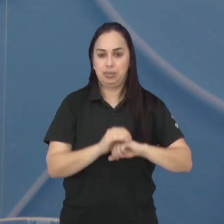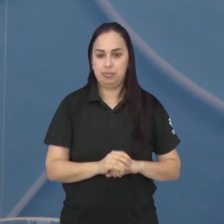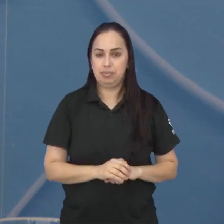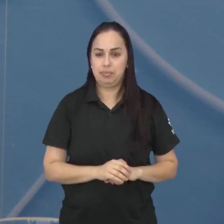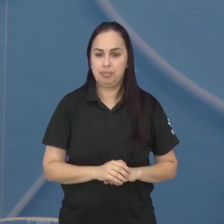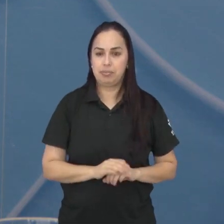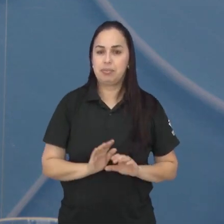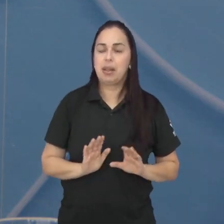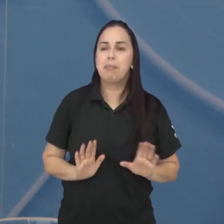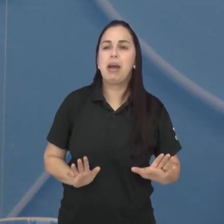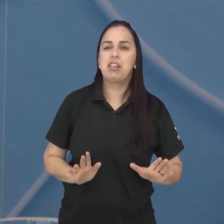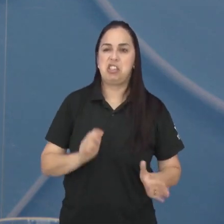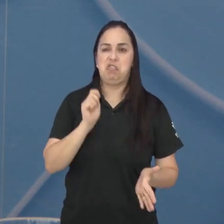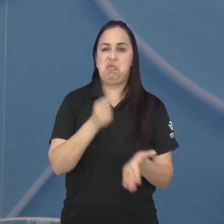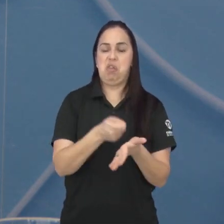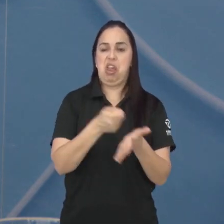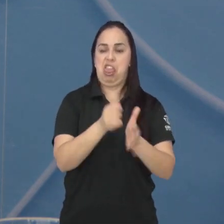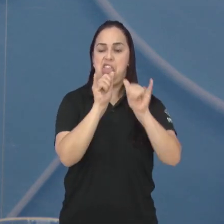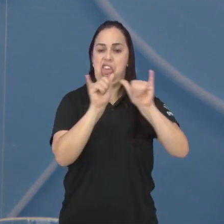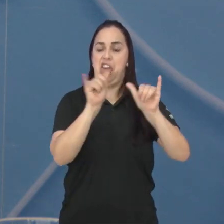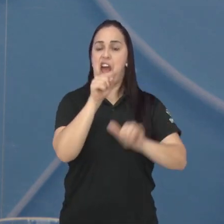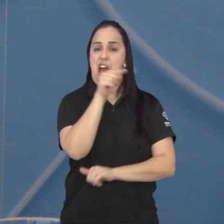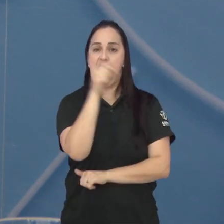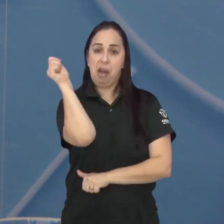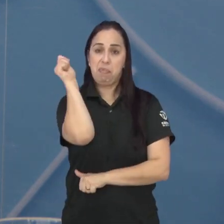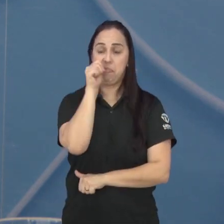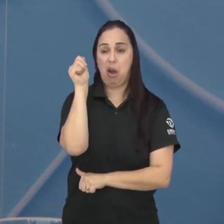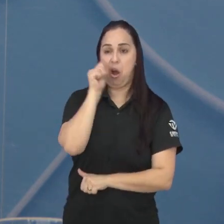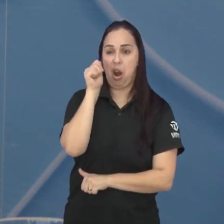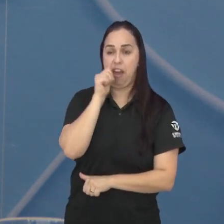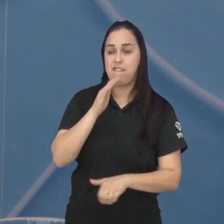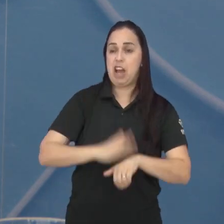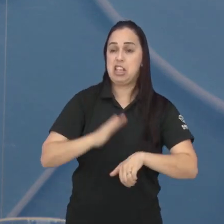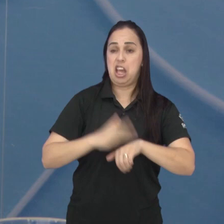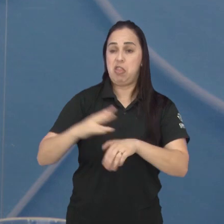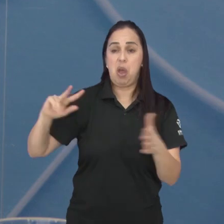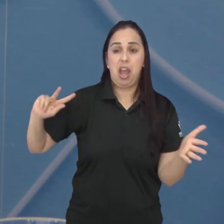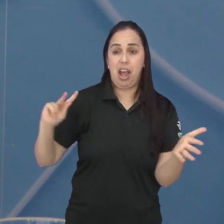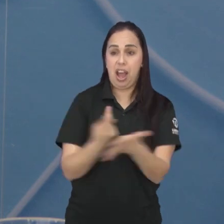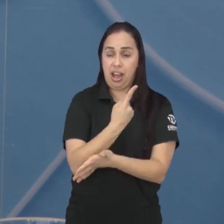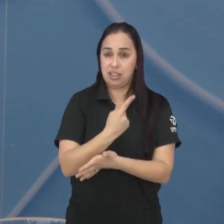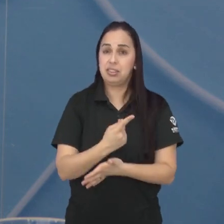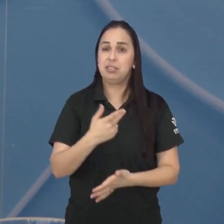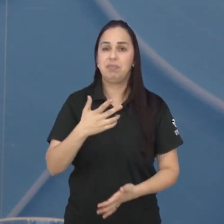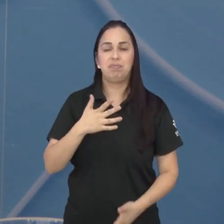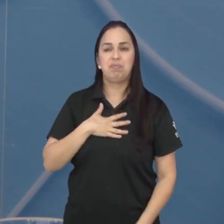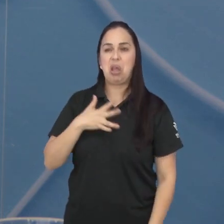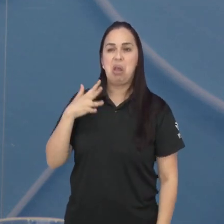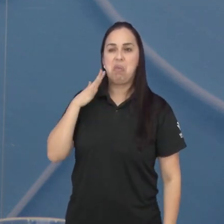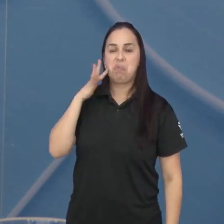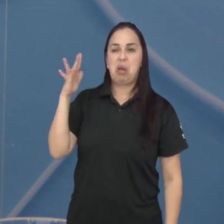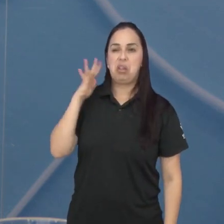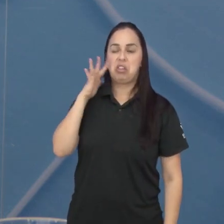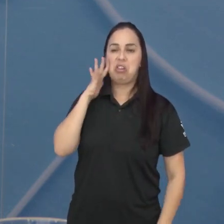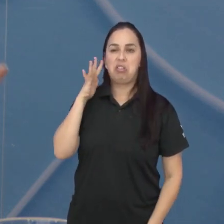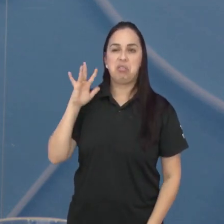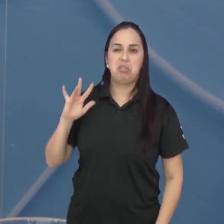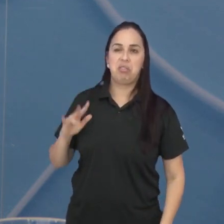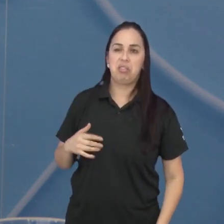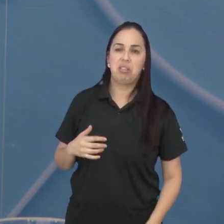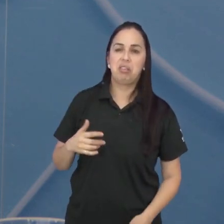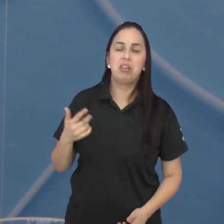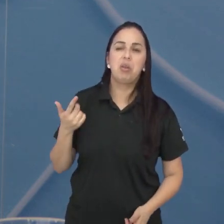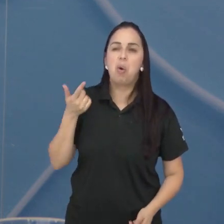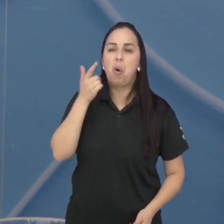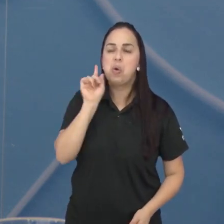né? Mas faz questão de dar ênfase, né? Olha, uma mulher fazendo uma coisa errada, né? Então eu não consigo imaginar que isso não seja